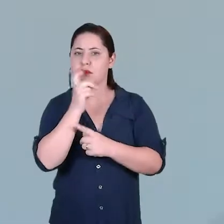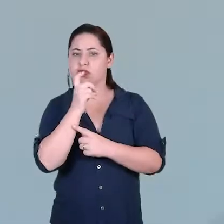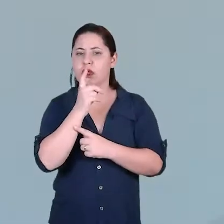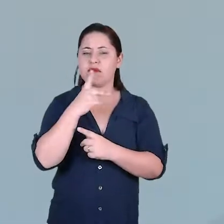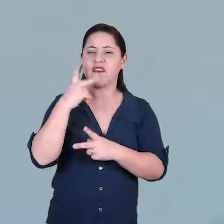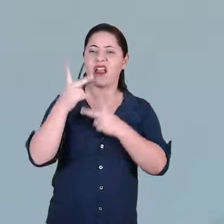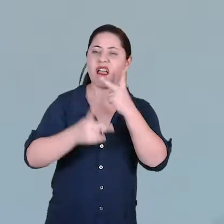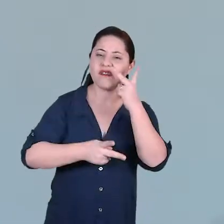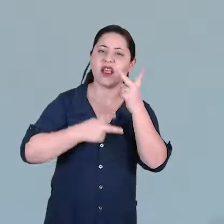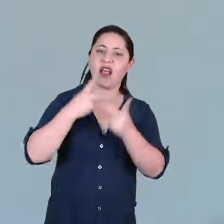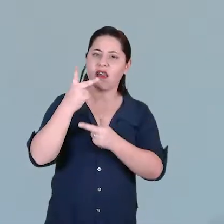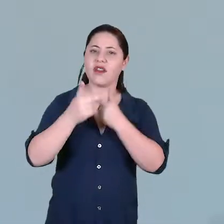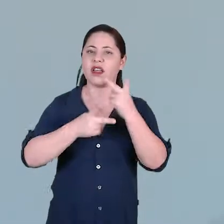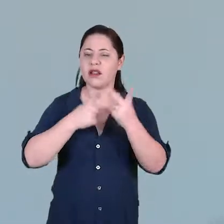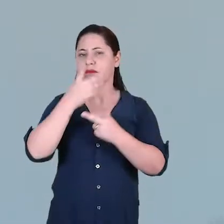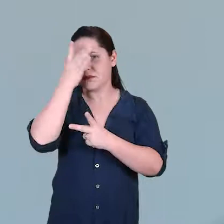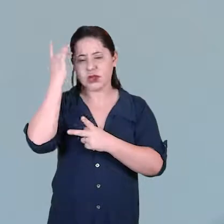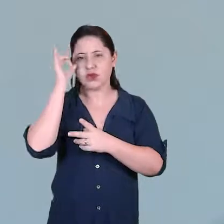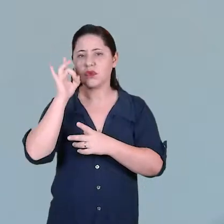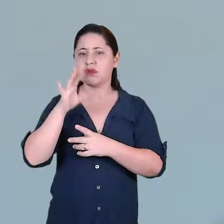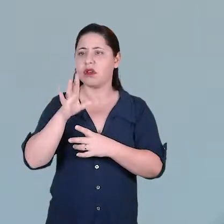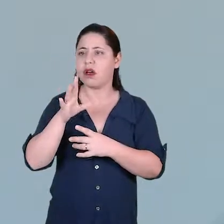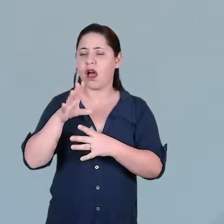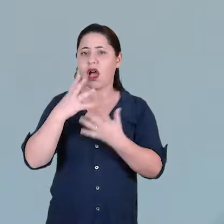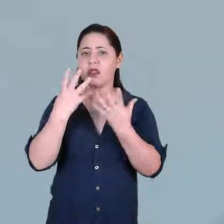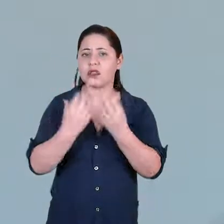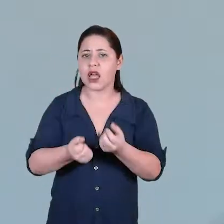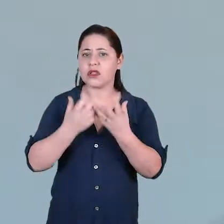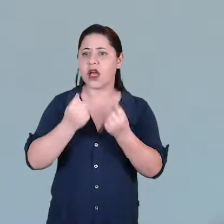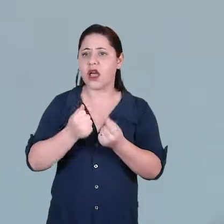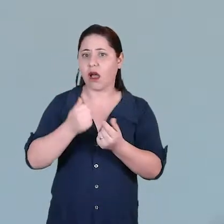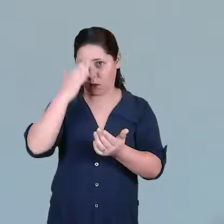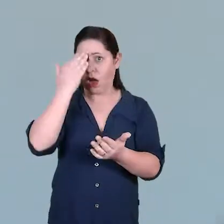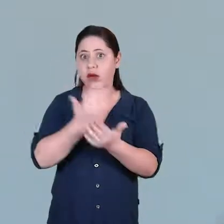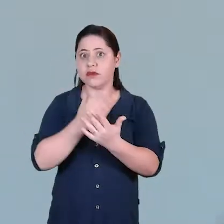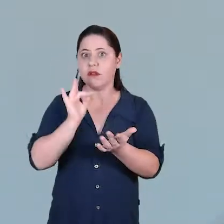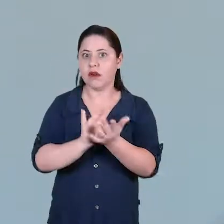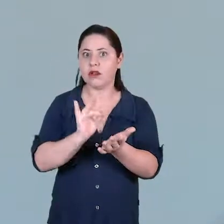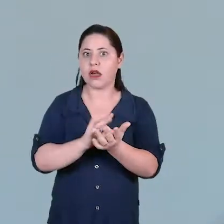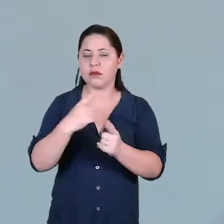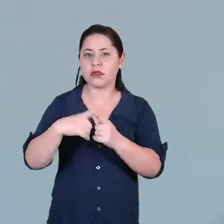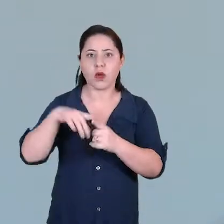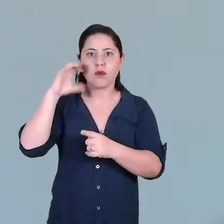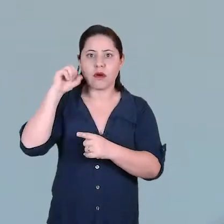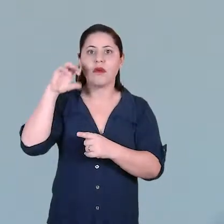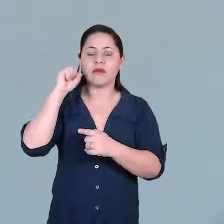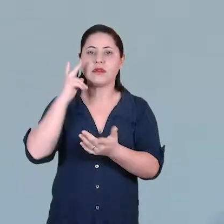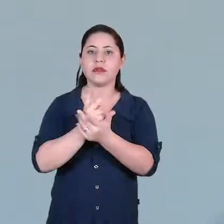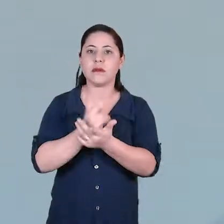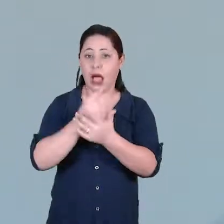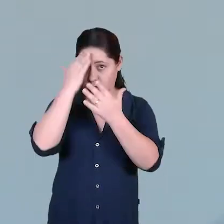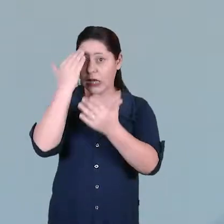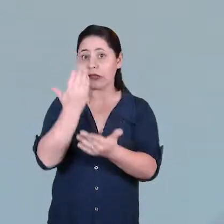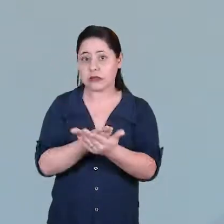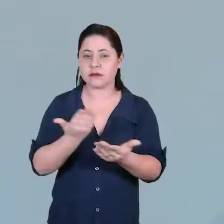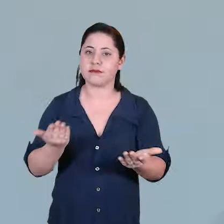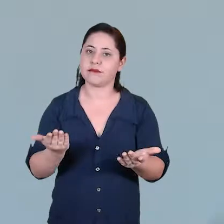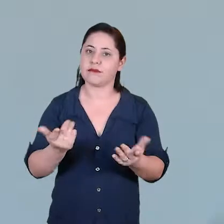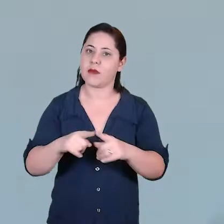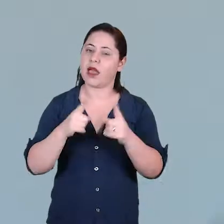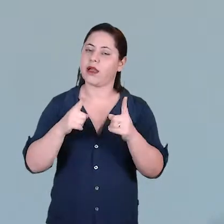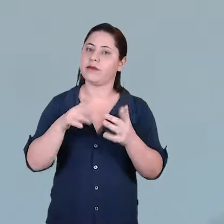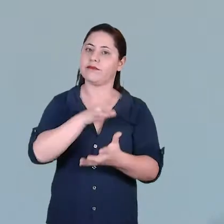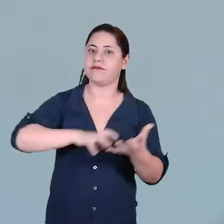ficaram falando, e as pessoas acabam se convencendo de tanto ouvir, né? Essa proposta da